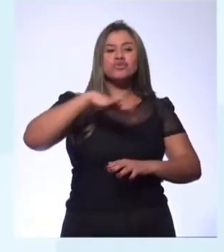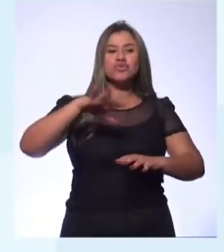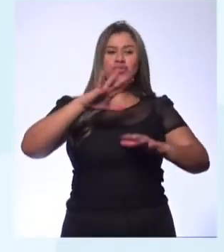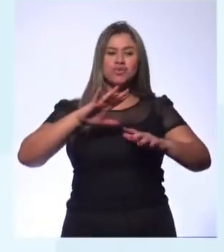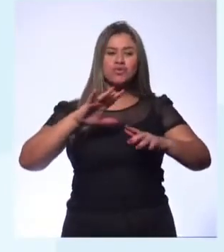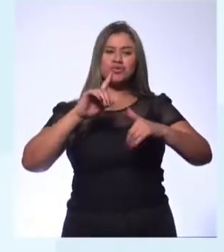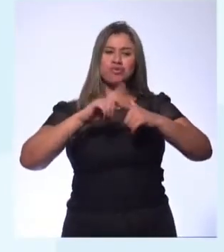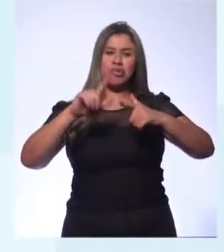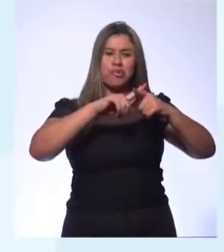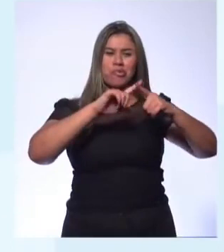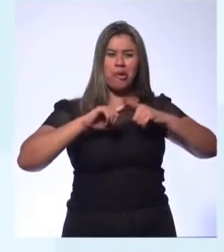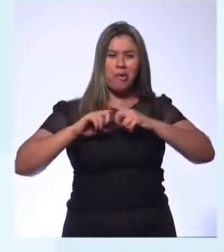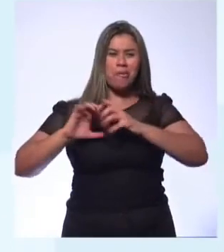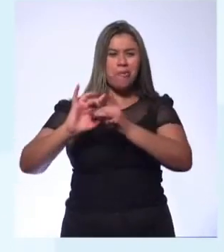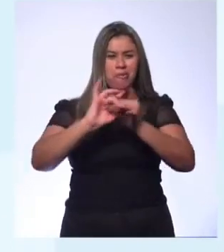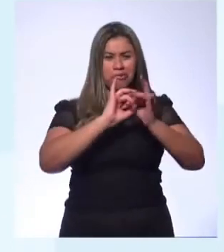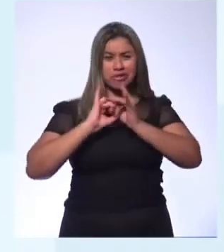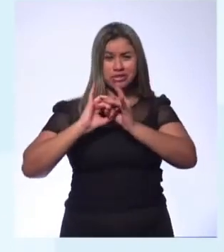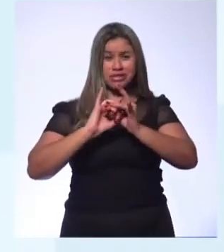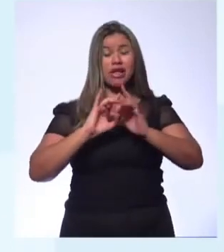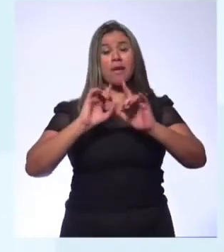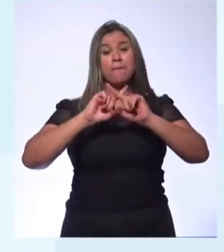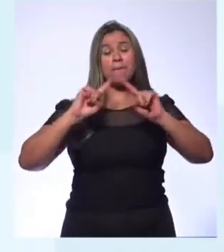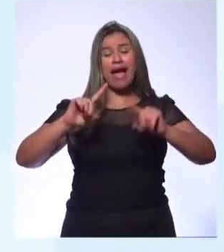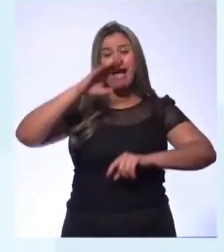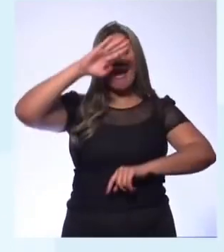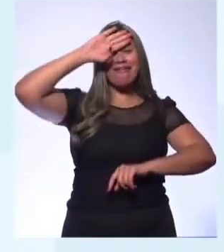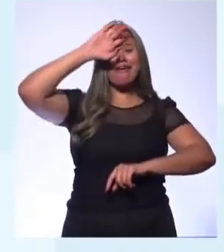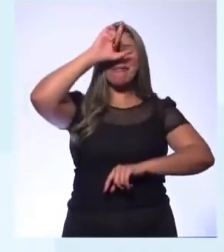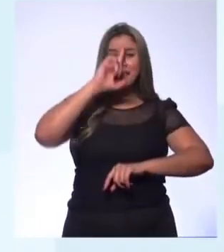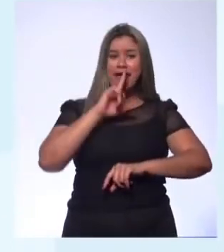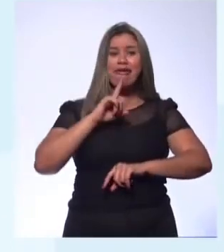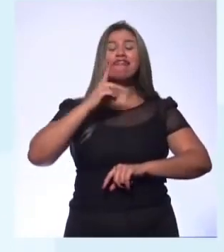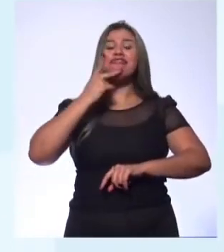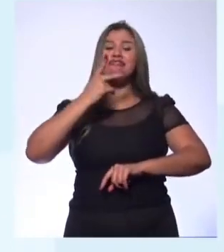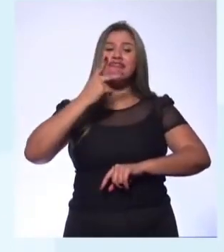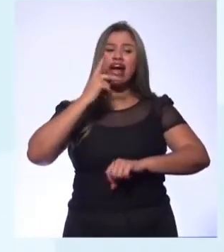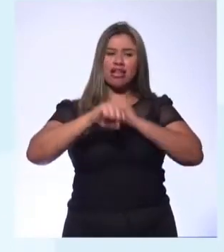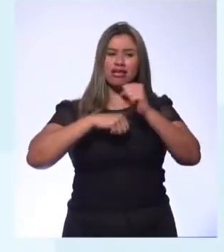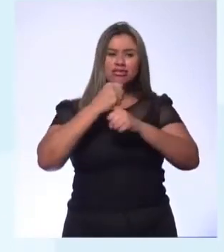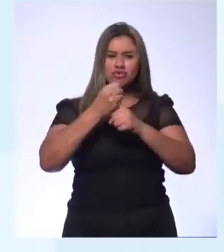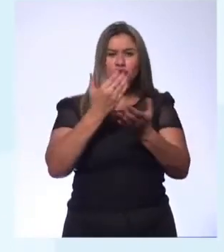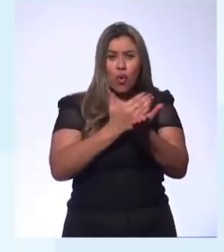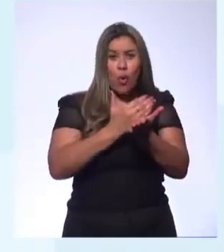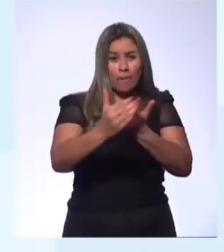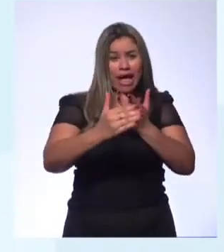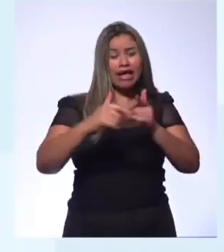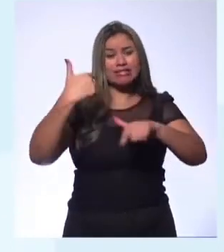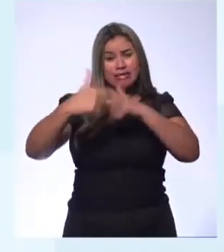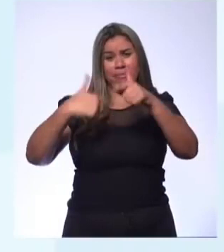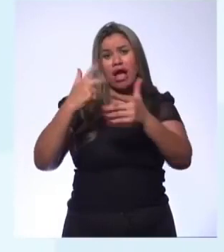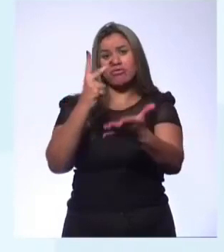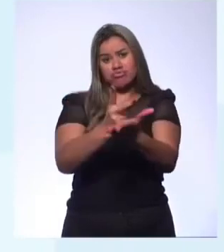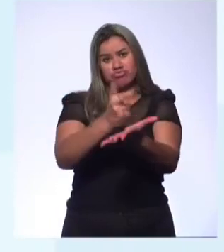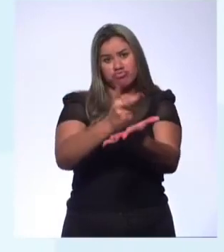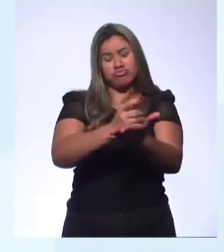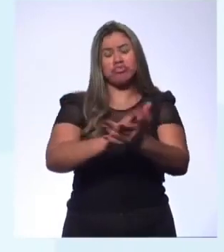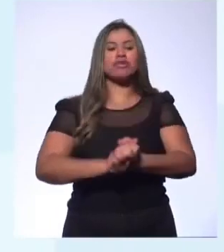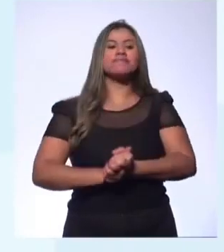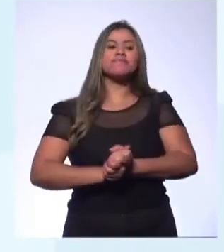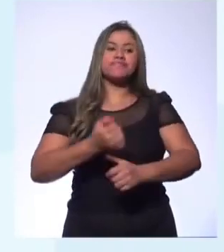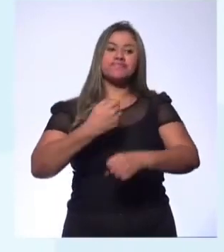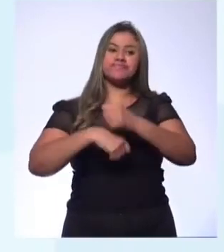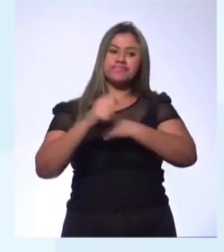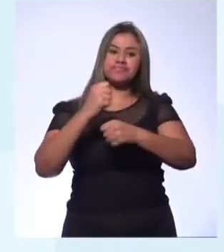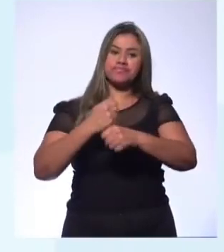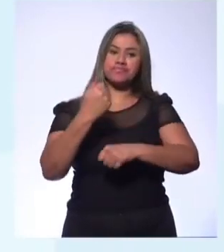febre amarela promete continuar o mesmo serviço no ano que se inicia. Ou seja, a febre amarela promete que em 1866 fez